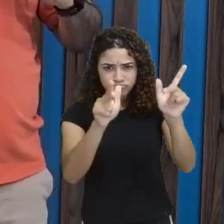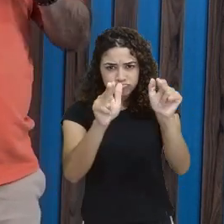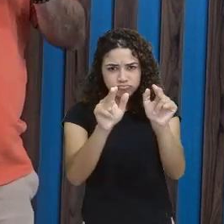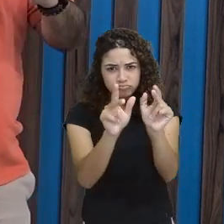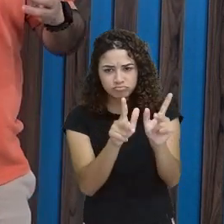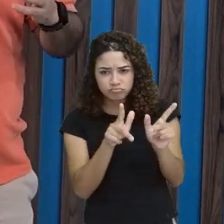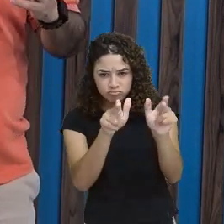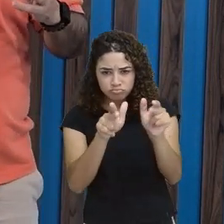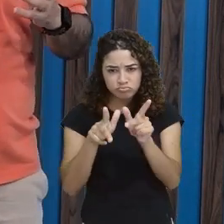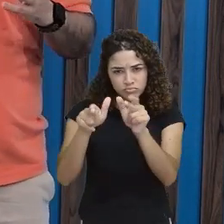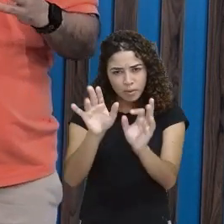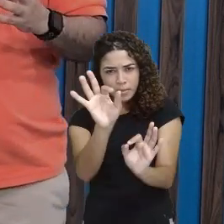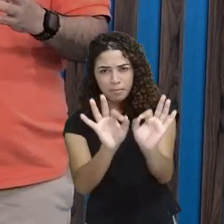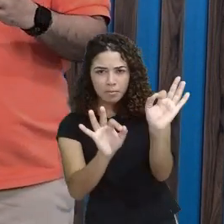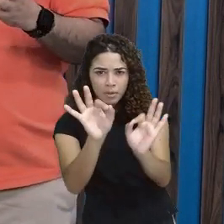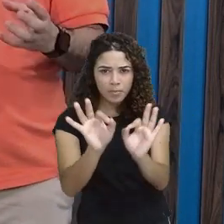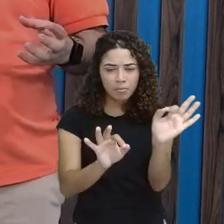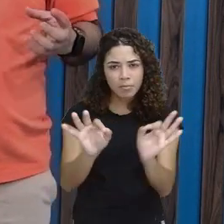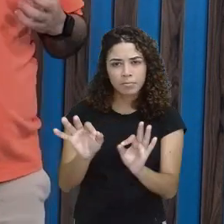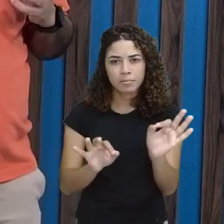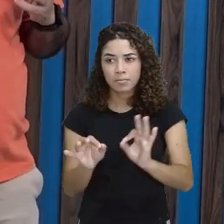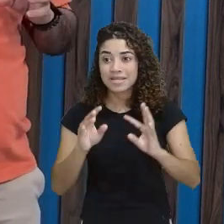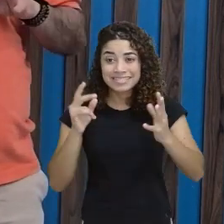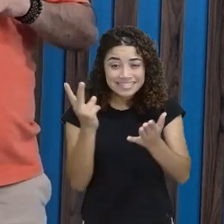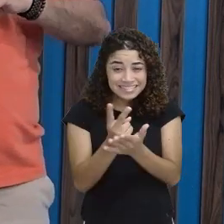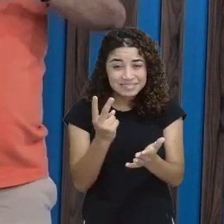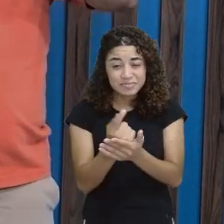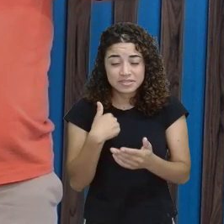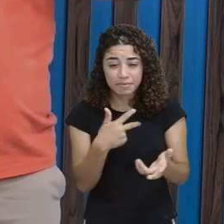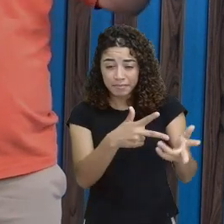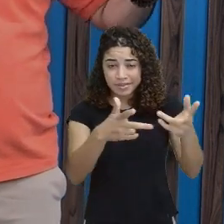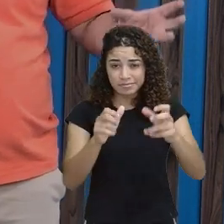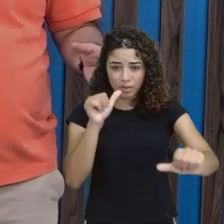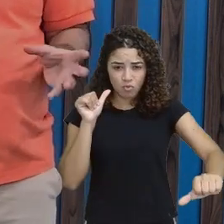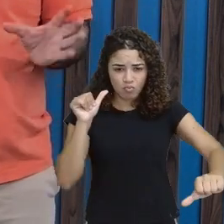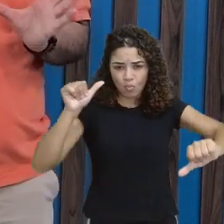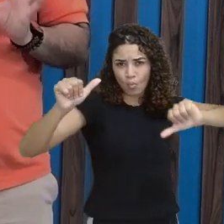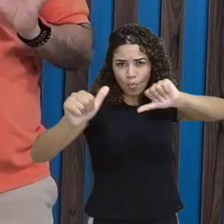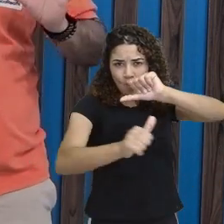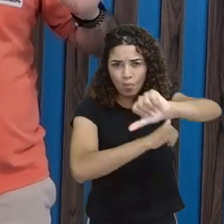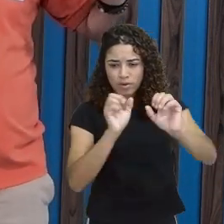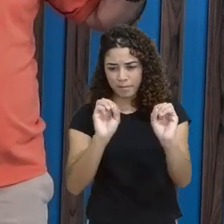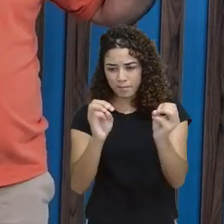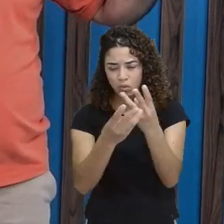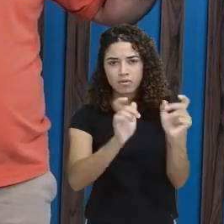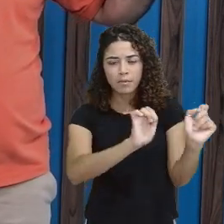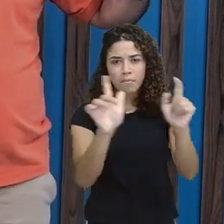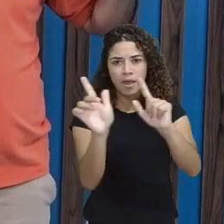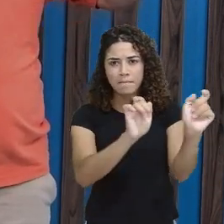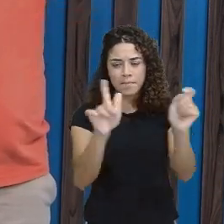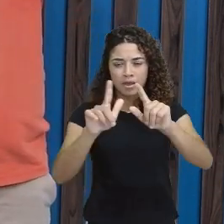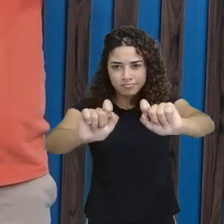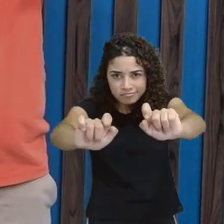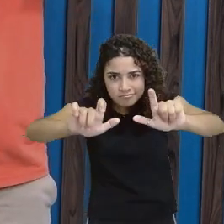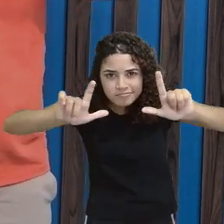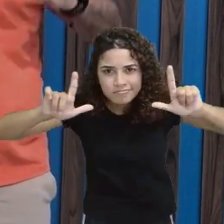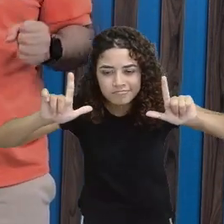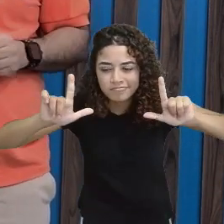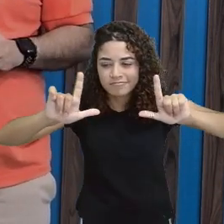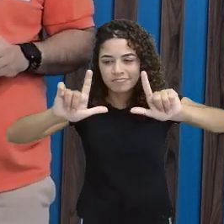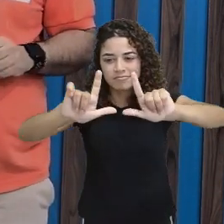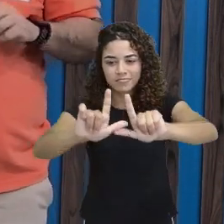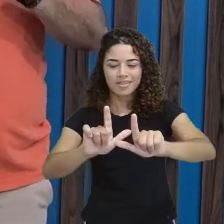na organização. Pronto, toda vez que você vê a mudança aqui dos slides e a tela enchendo aqui, mostrando